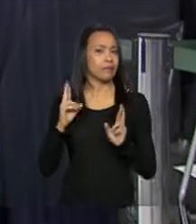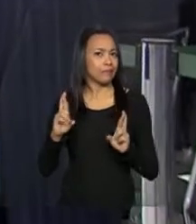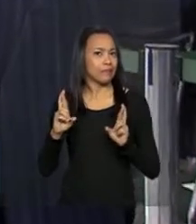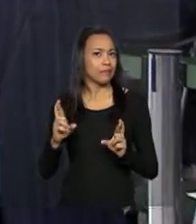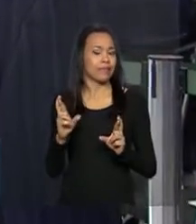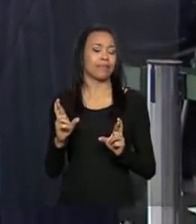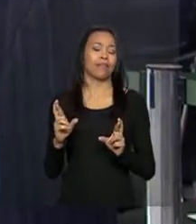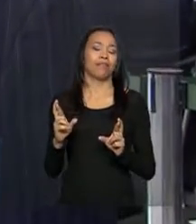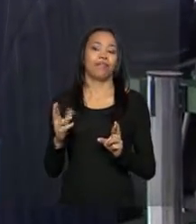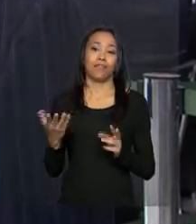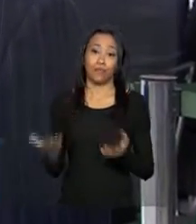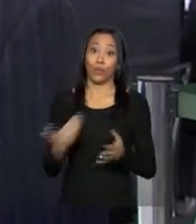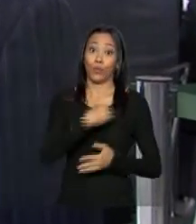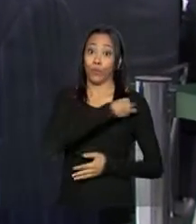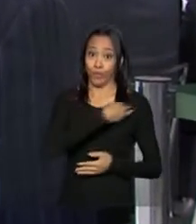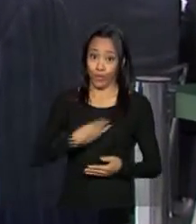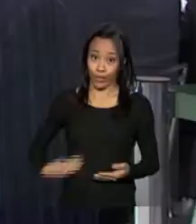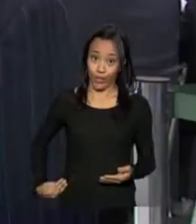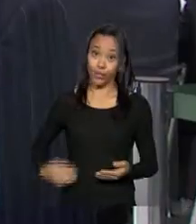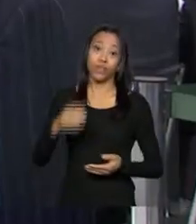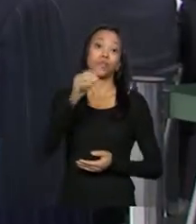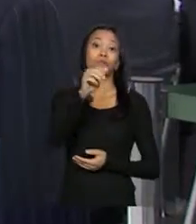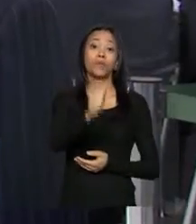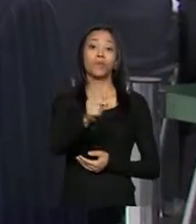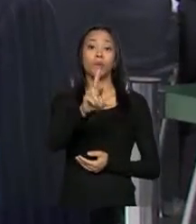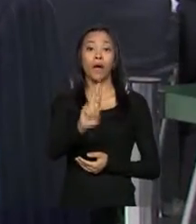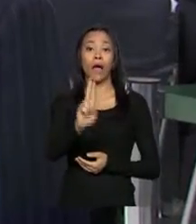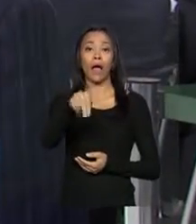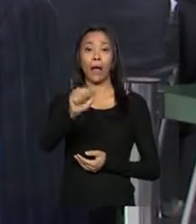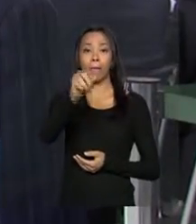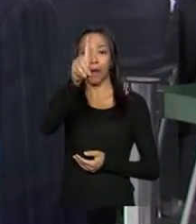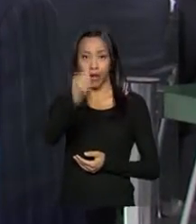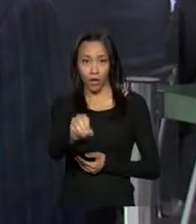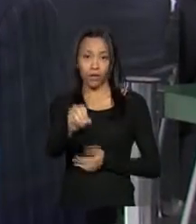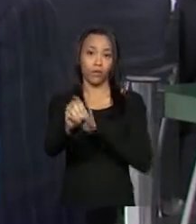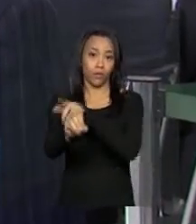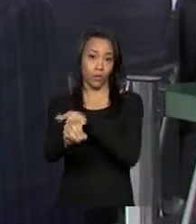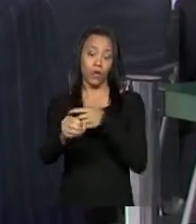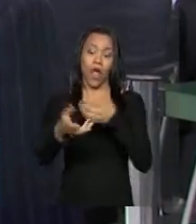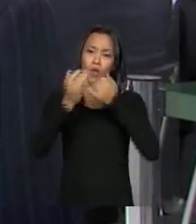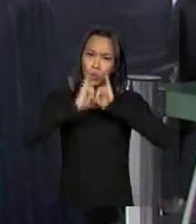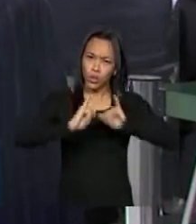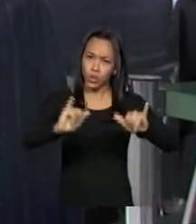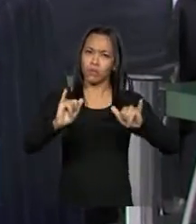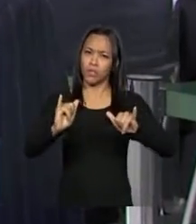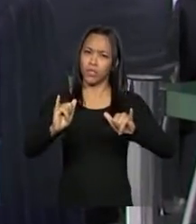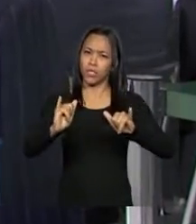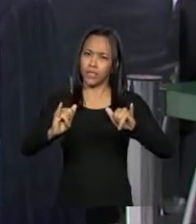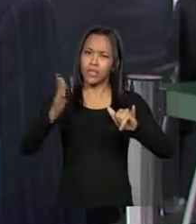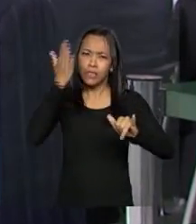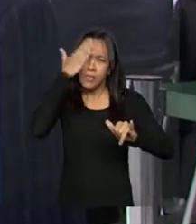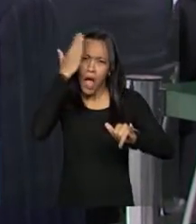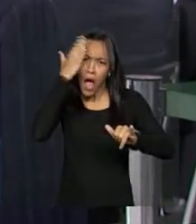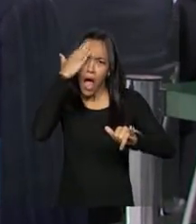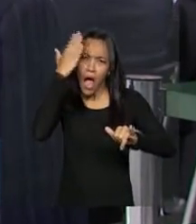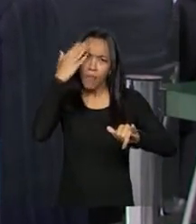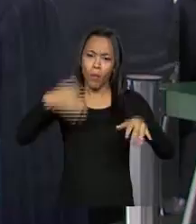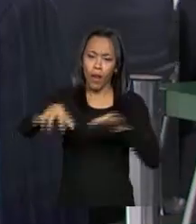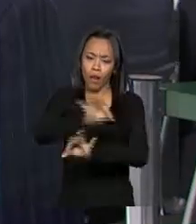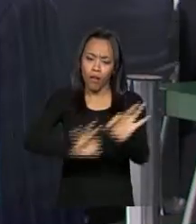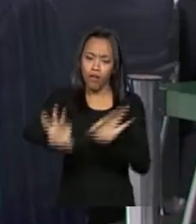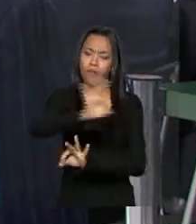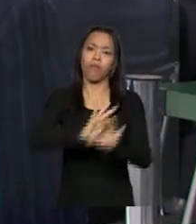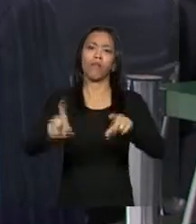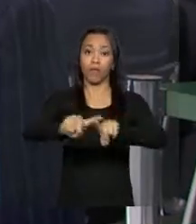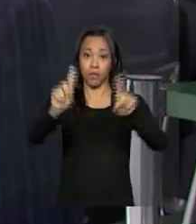o ministro Armando, né, tenha anunciado que está envolvido nesse projeto. Nós temos notícia de